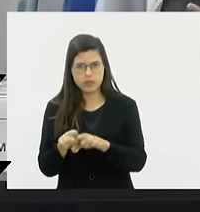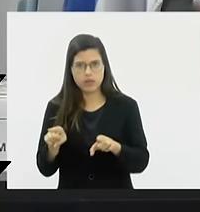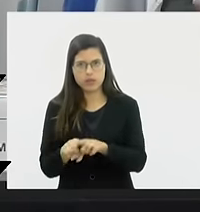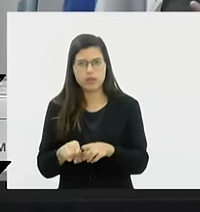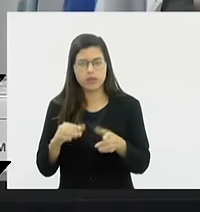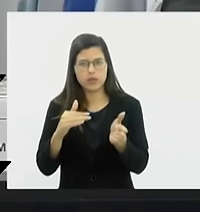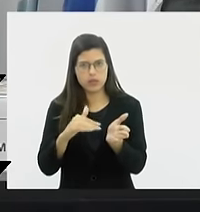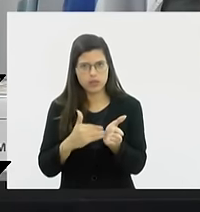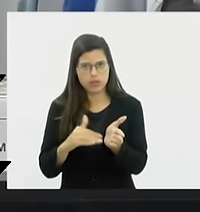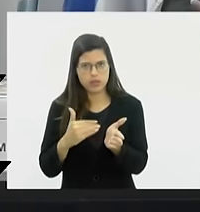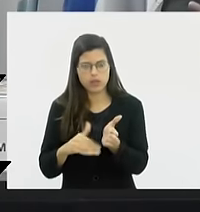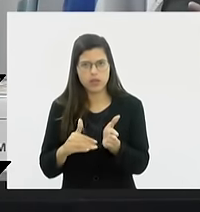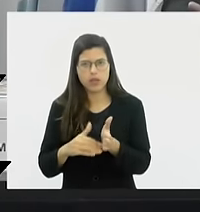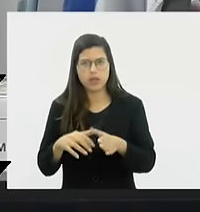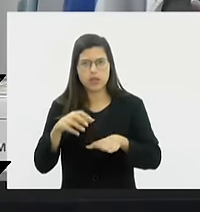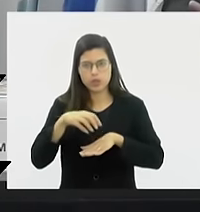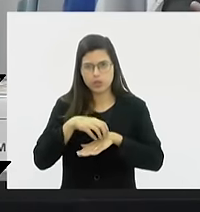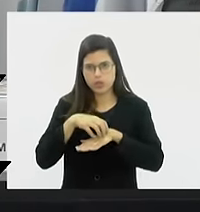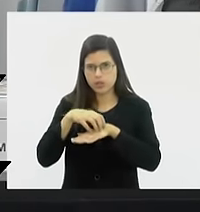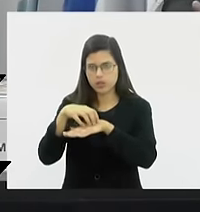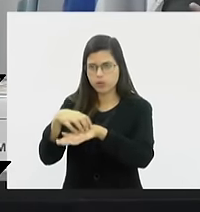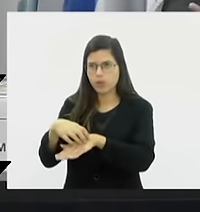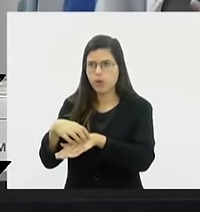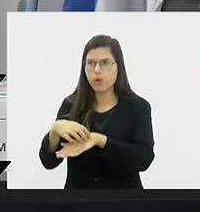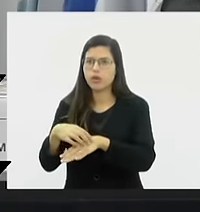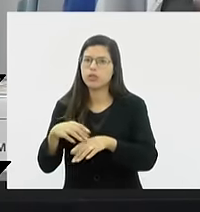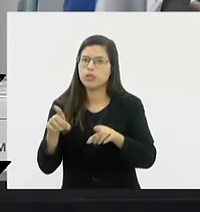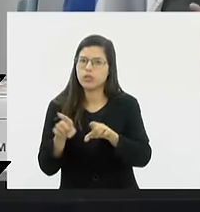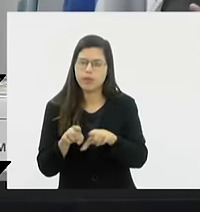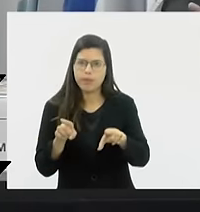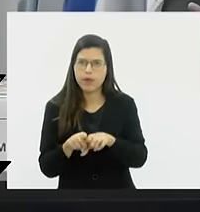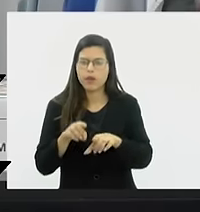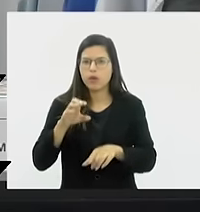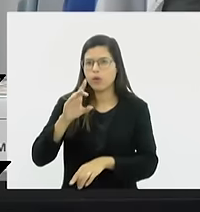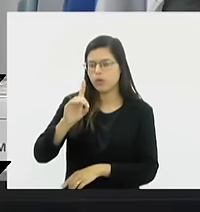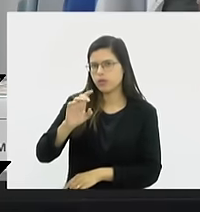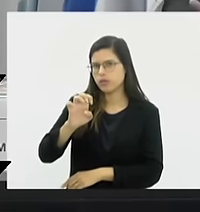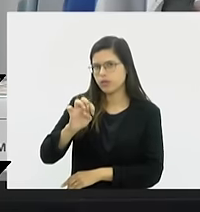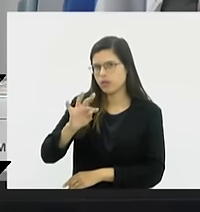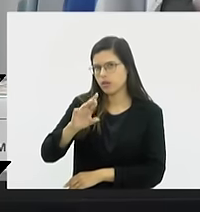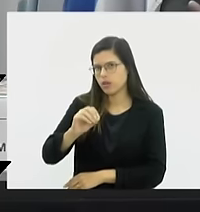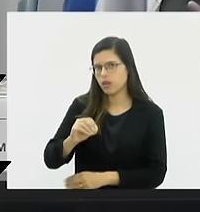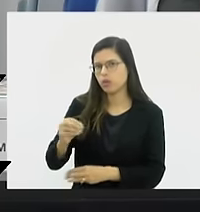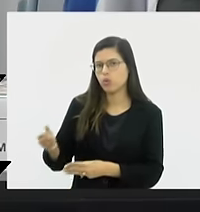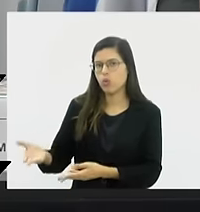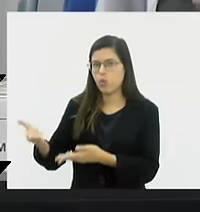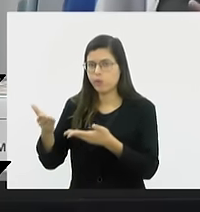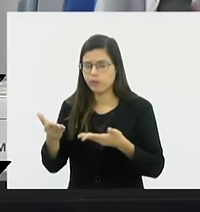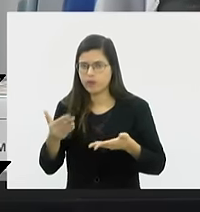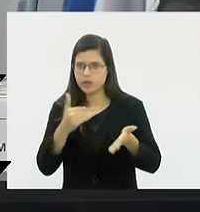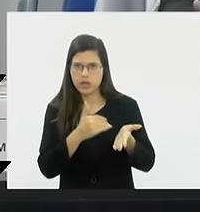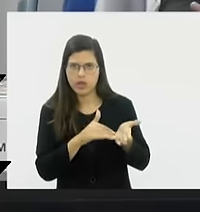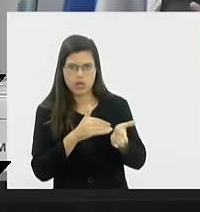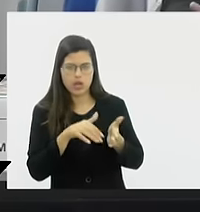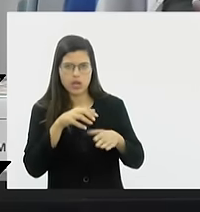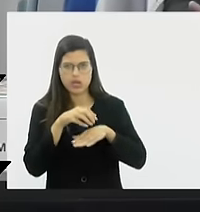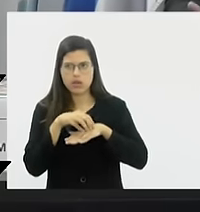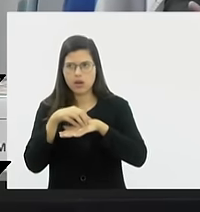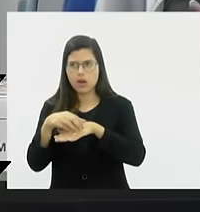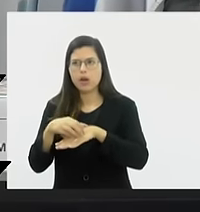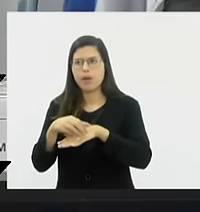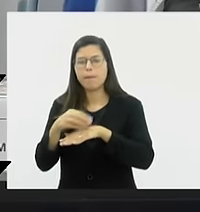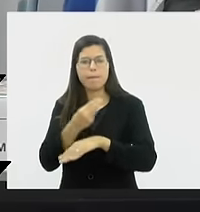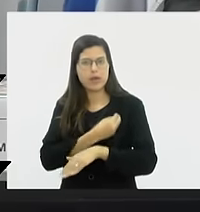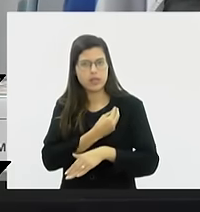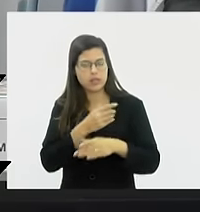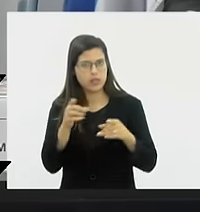Secretaria de Transportes, além do DETRO. Então, fica aqui o convite para que a Secretaria de Transportes esteja presente também,